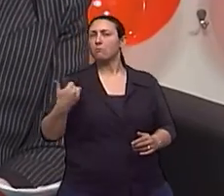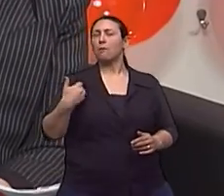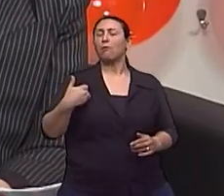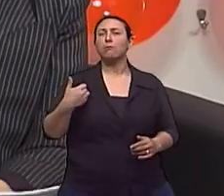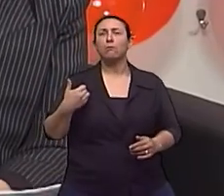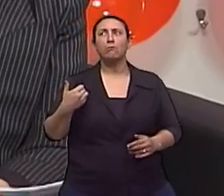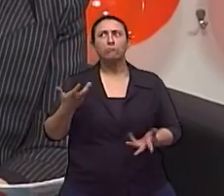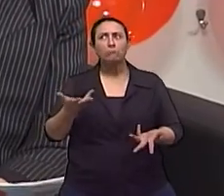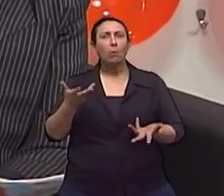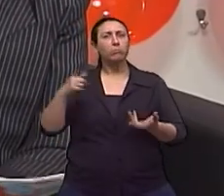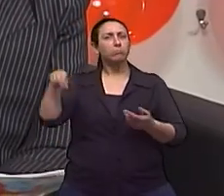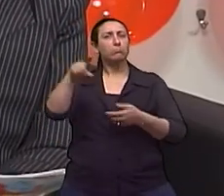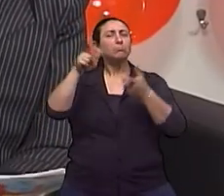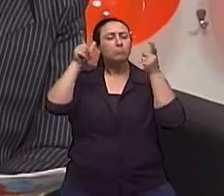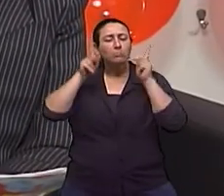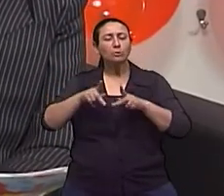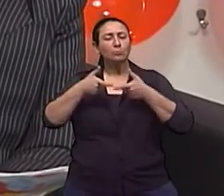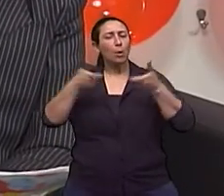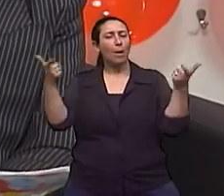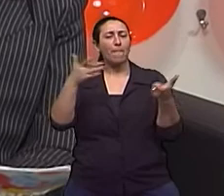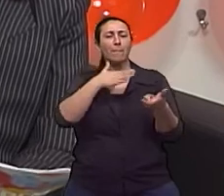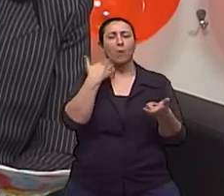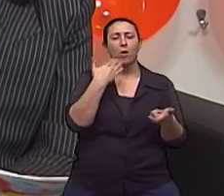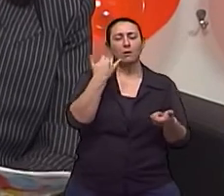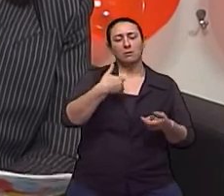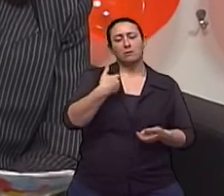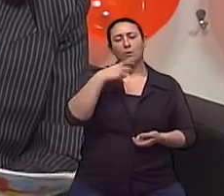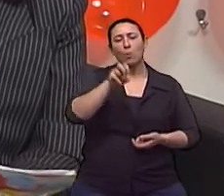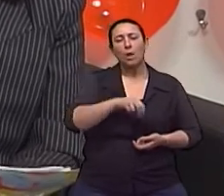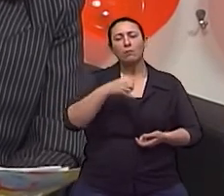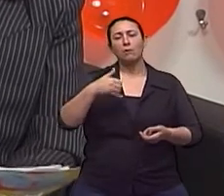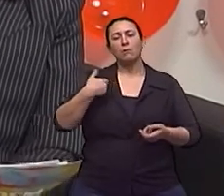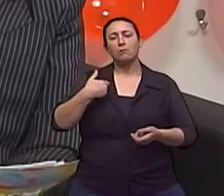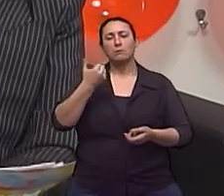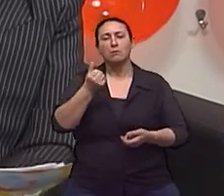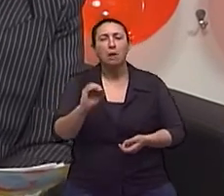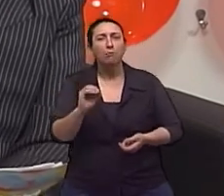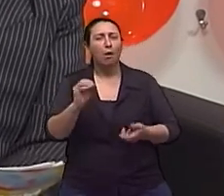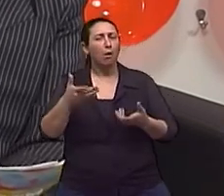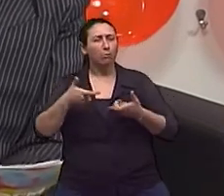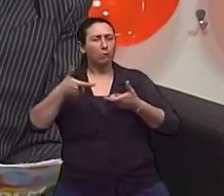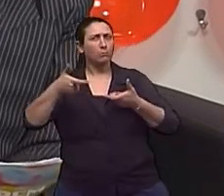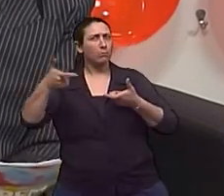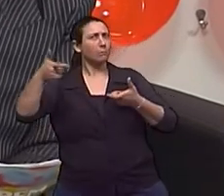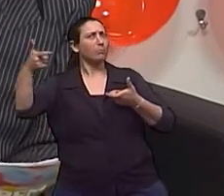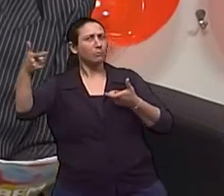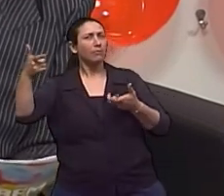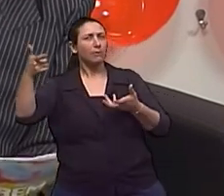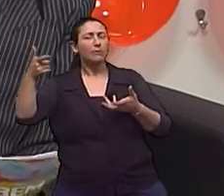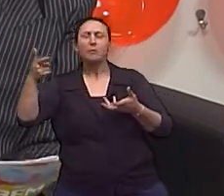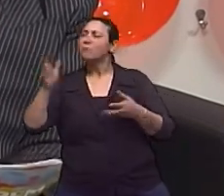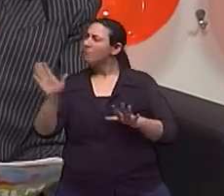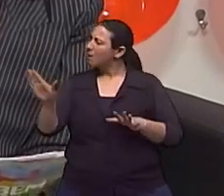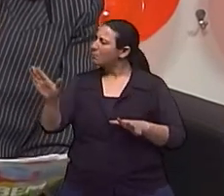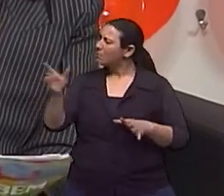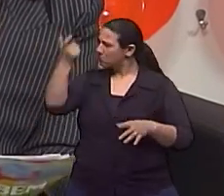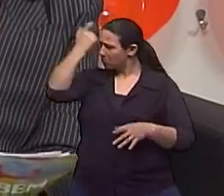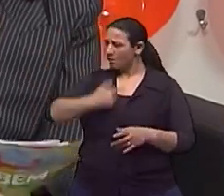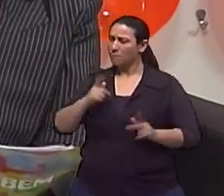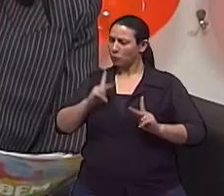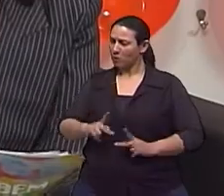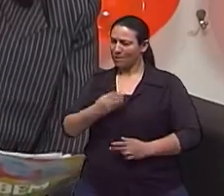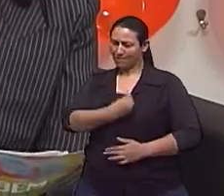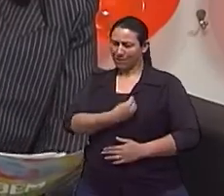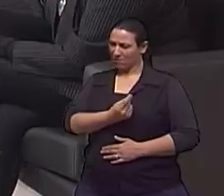é só vocês estão garanto que se perguntando né quando me encontrou Simples Assim que fizer essa pergunta que eu queria fazer quer dizer mas se ele não gevo é